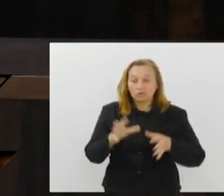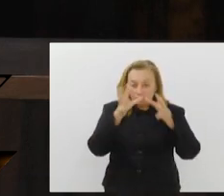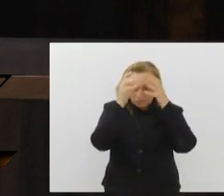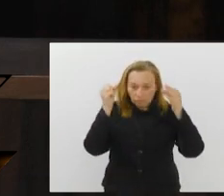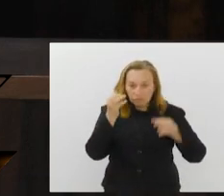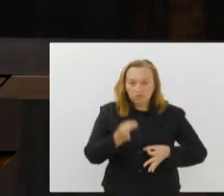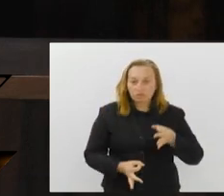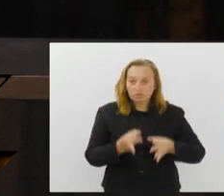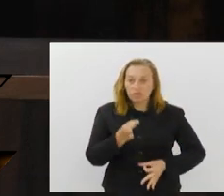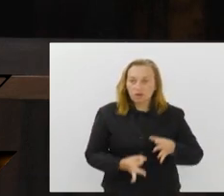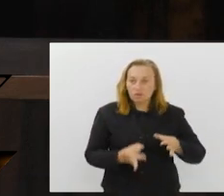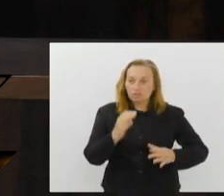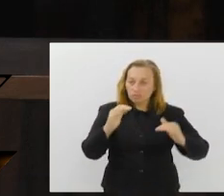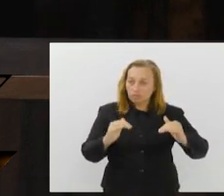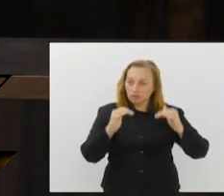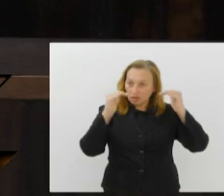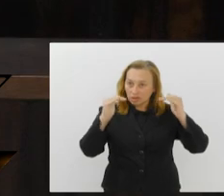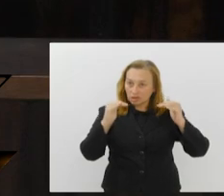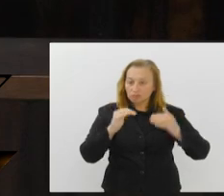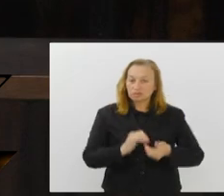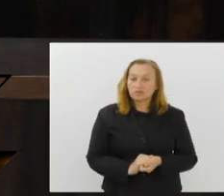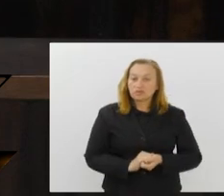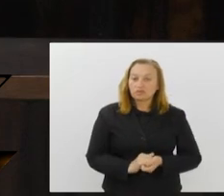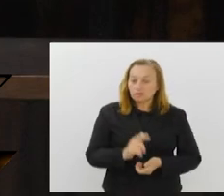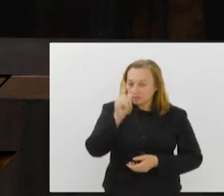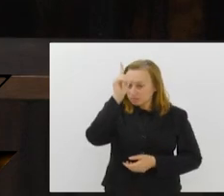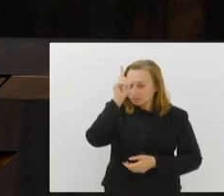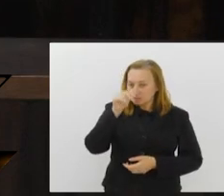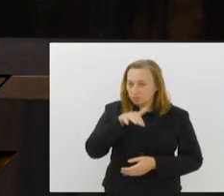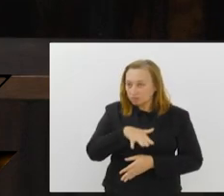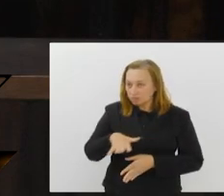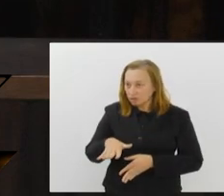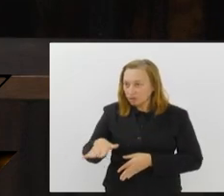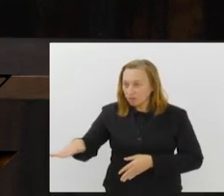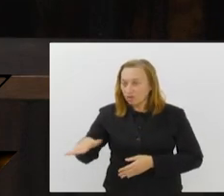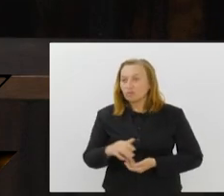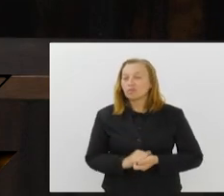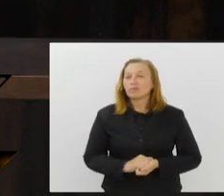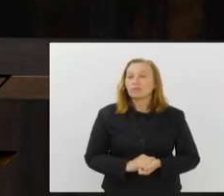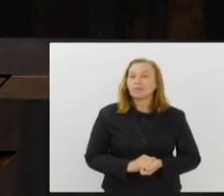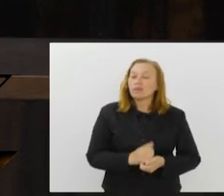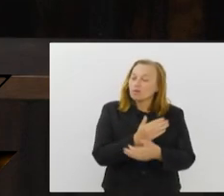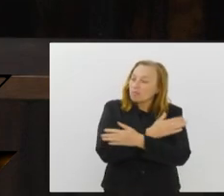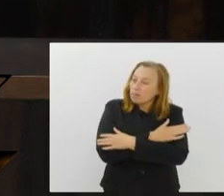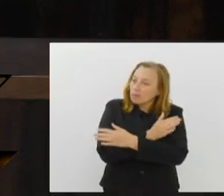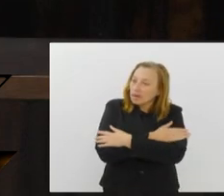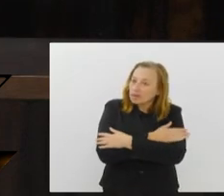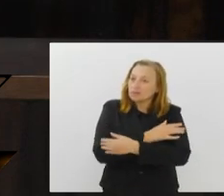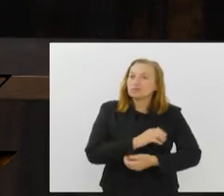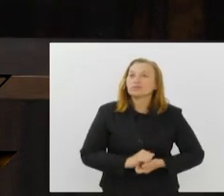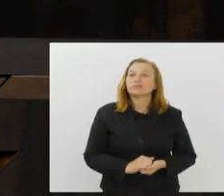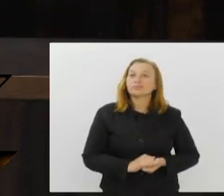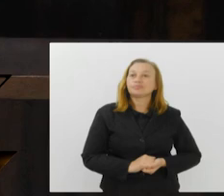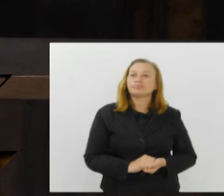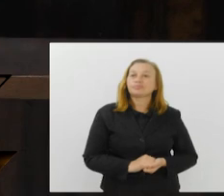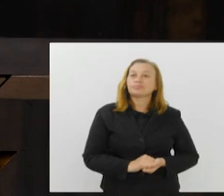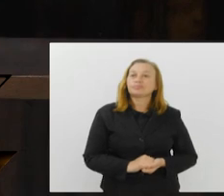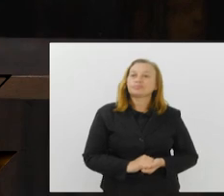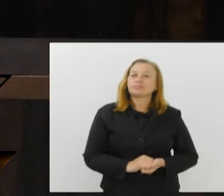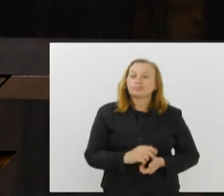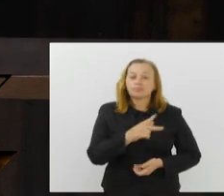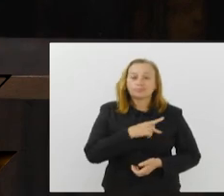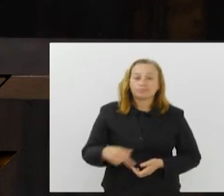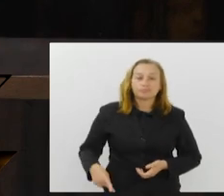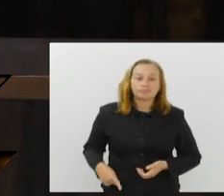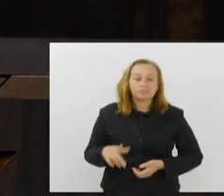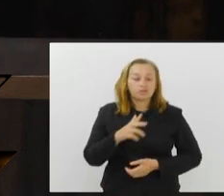Federal ao Complexo do Alemão para levar lá o seu abraço ao ao ao presidente Lula